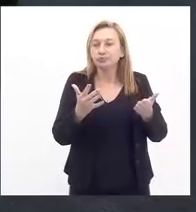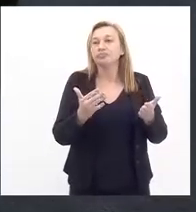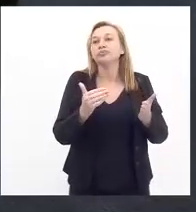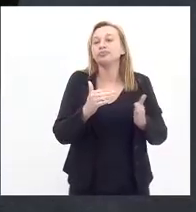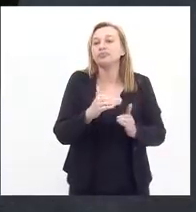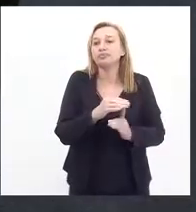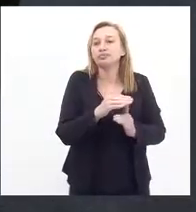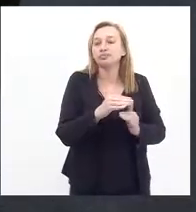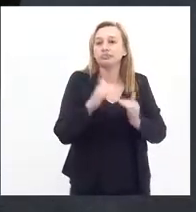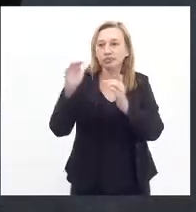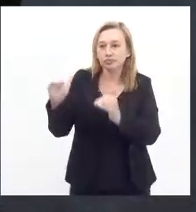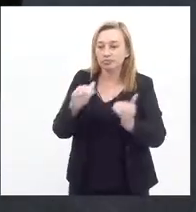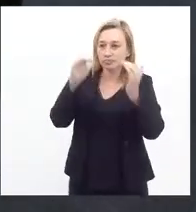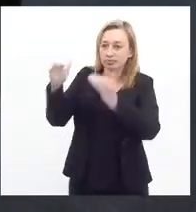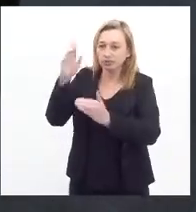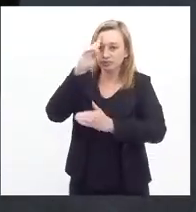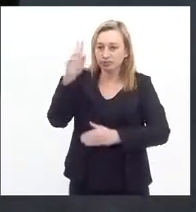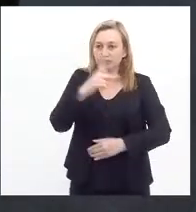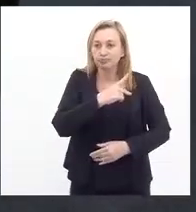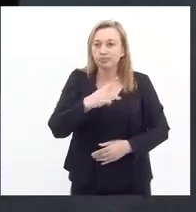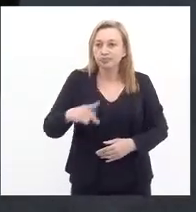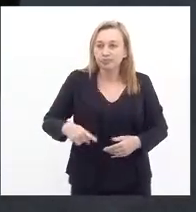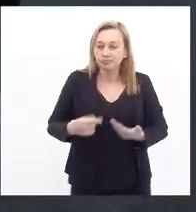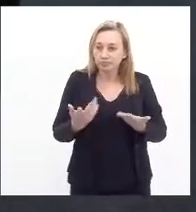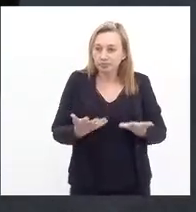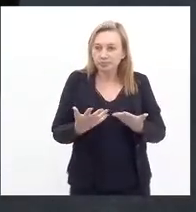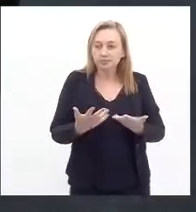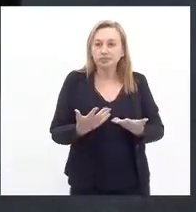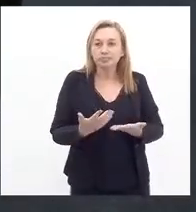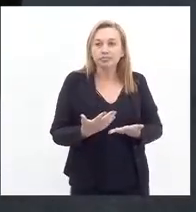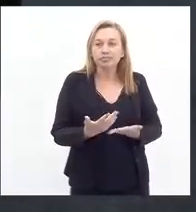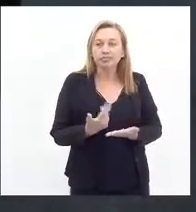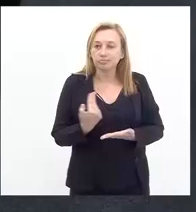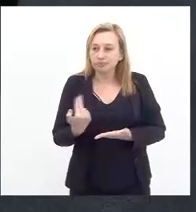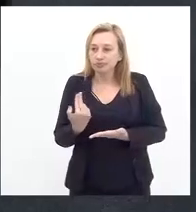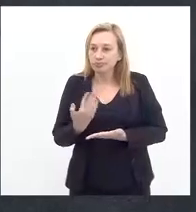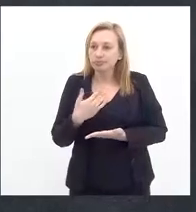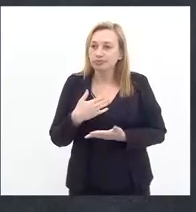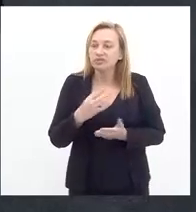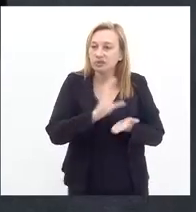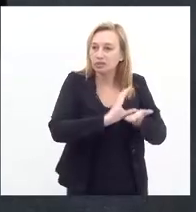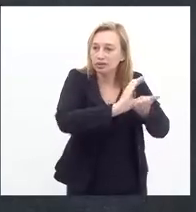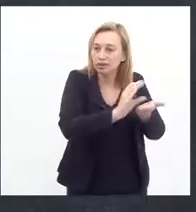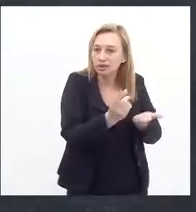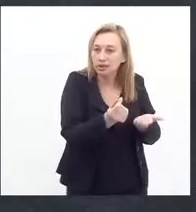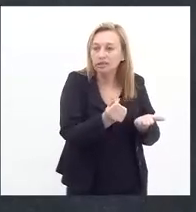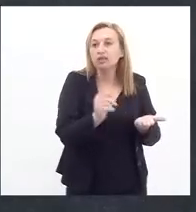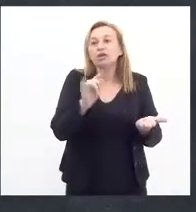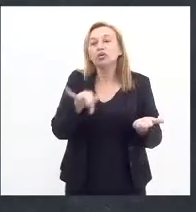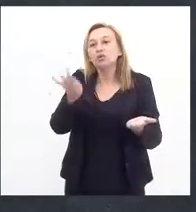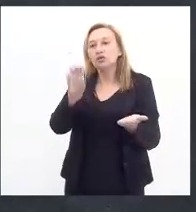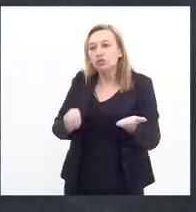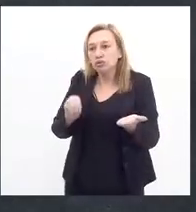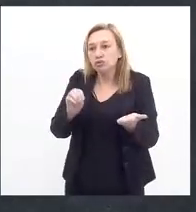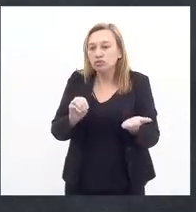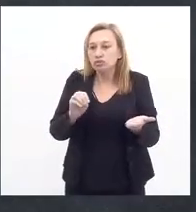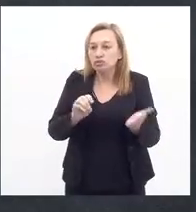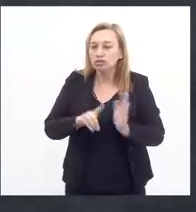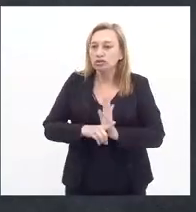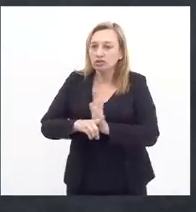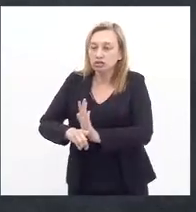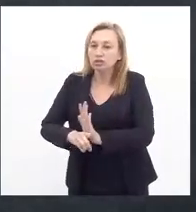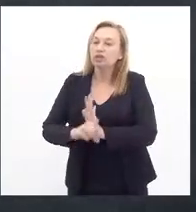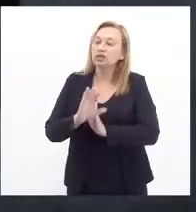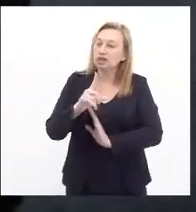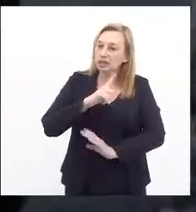agradecer pela consultoria esse esse recurso será destinado ao fundo de assistência que já tem